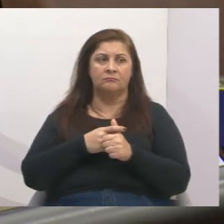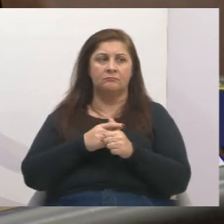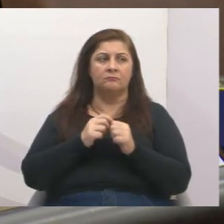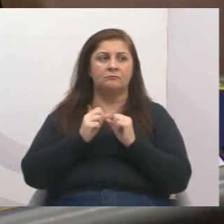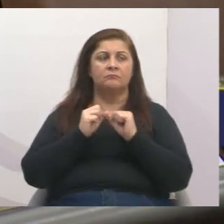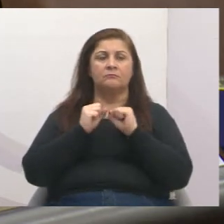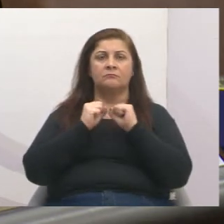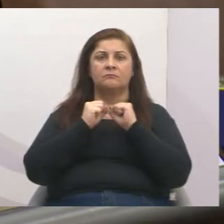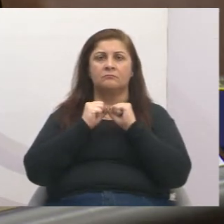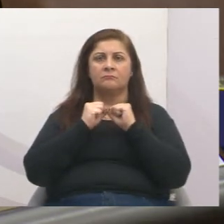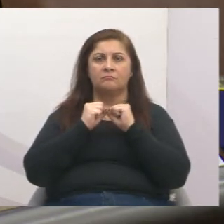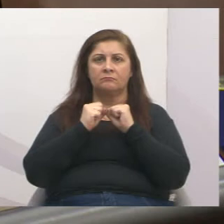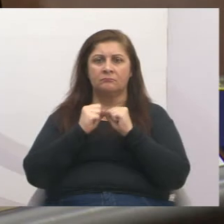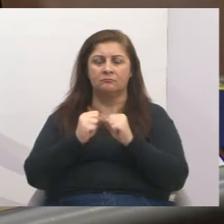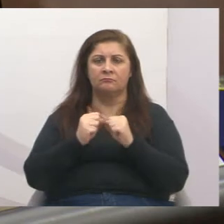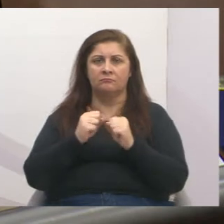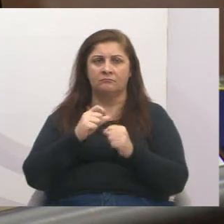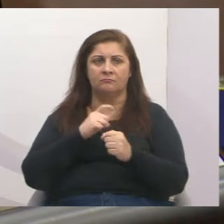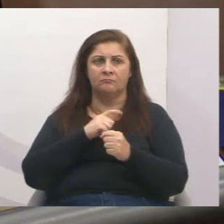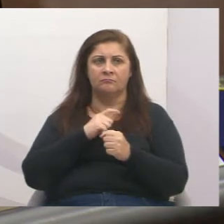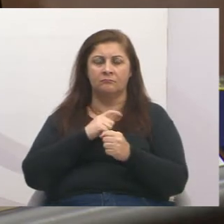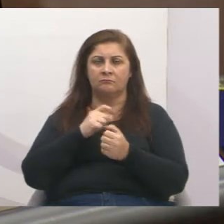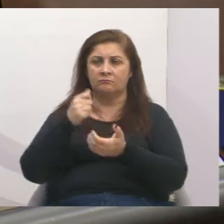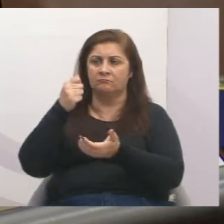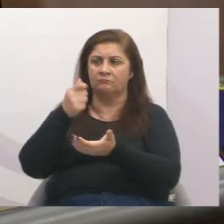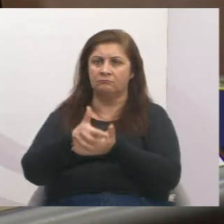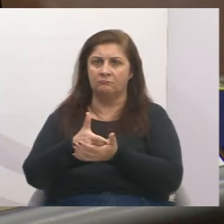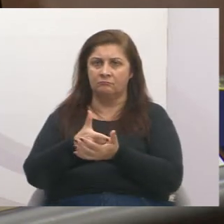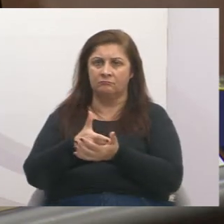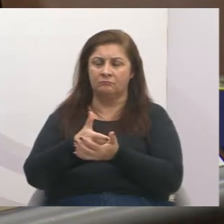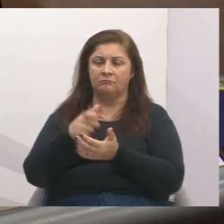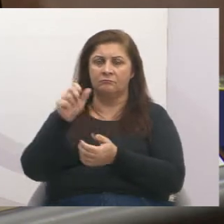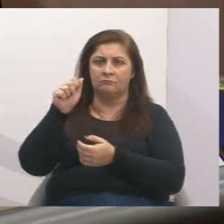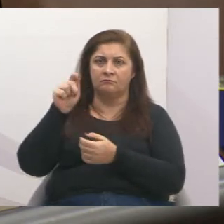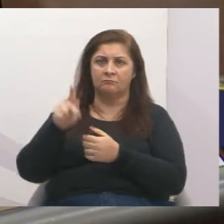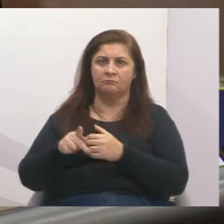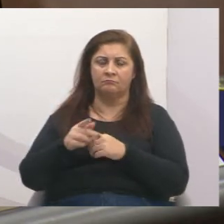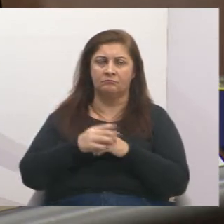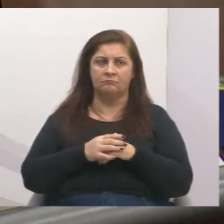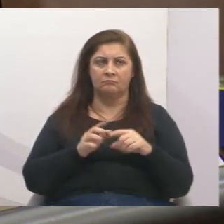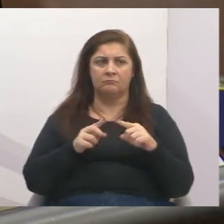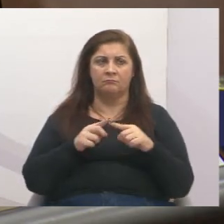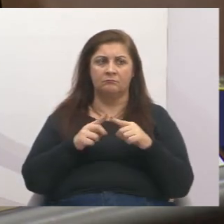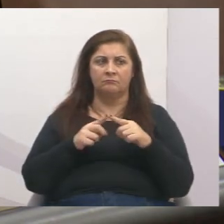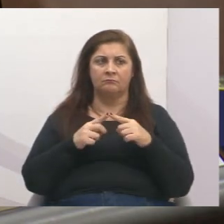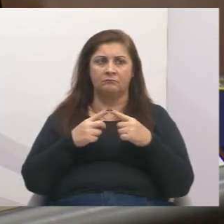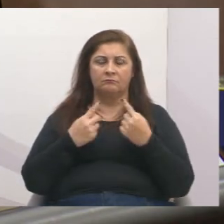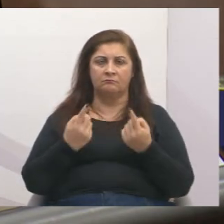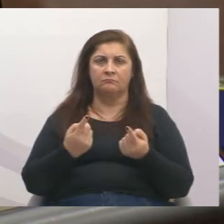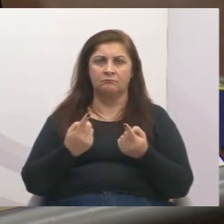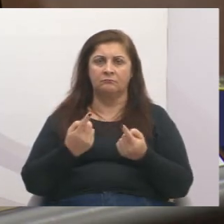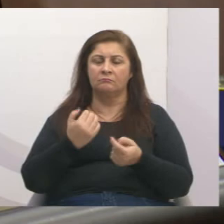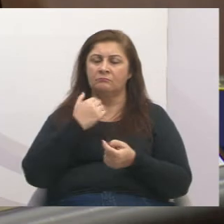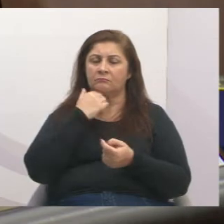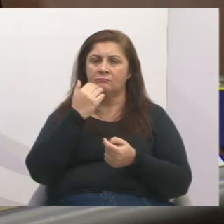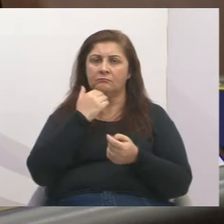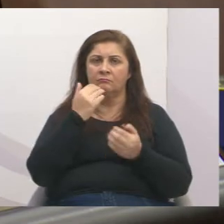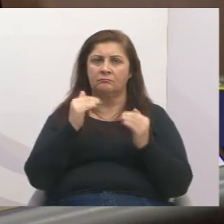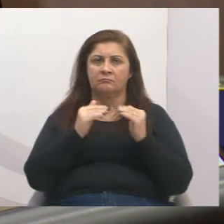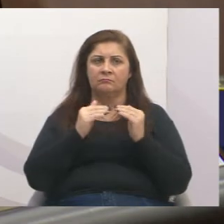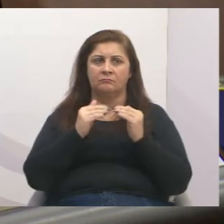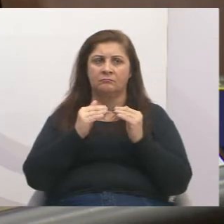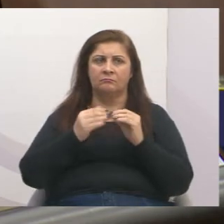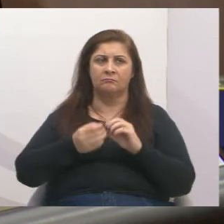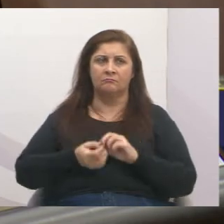poderá instituir a contribuição, né? Poderá. Mas não tem uma pessoa que seja